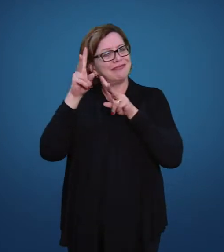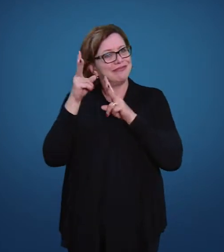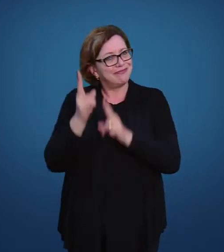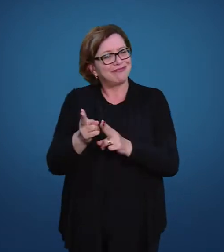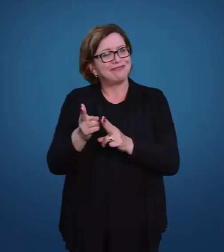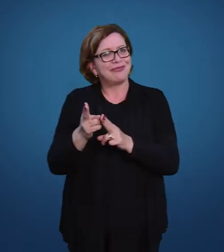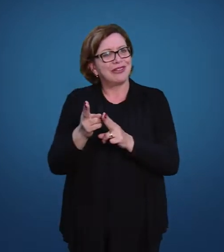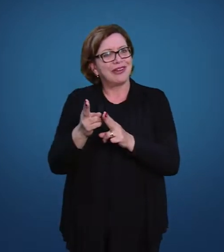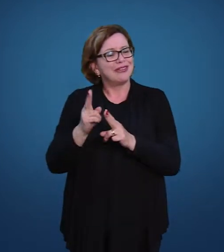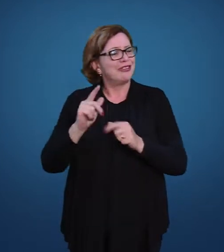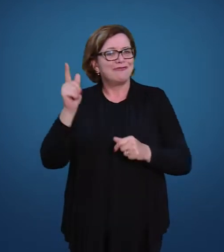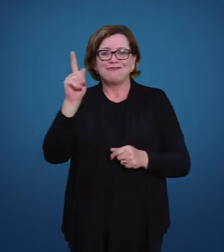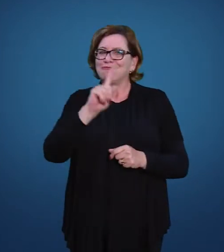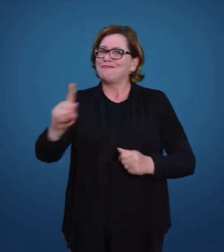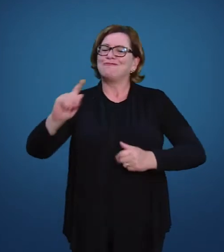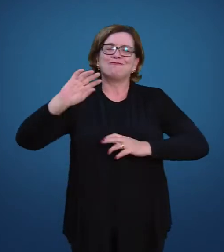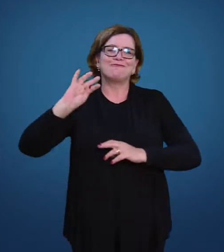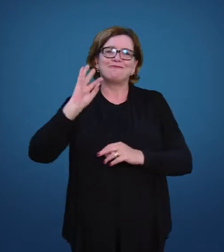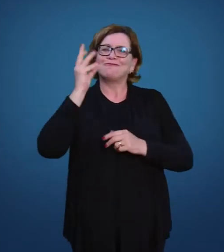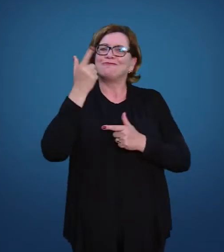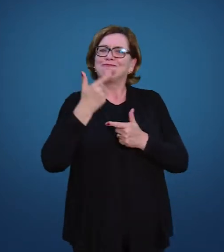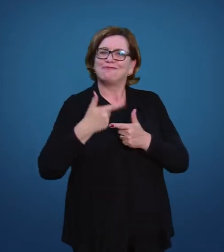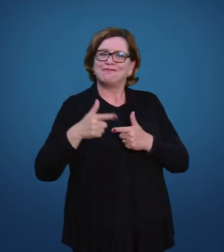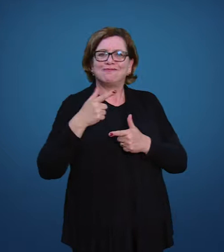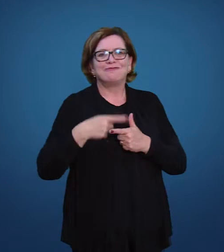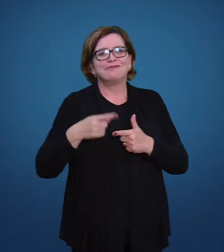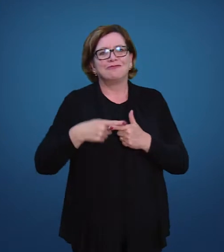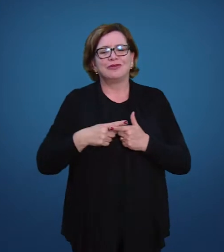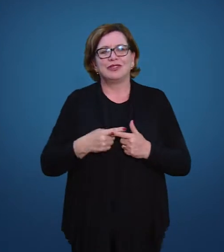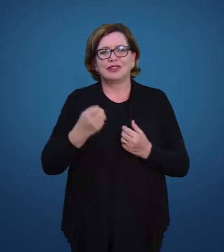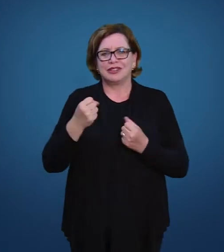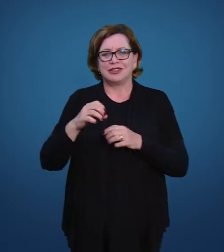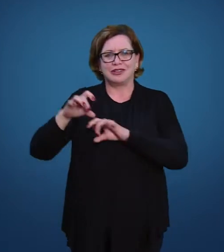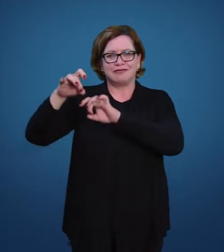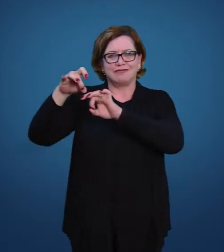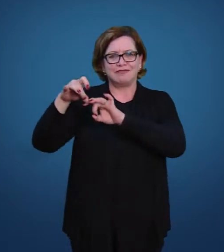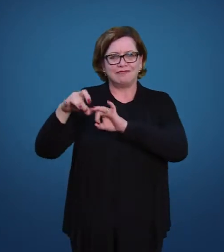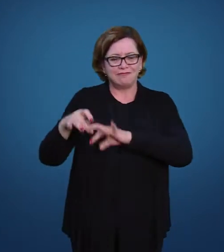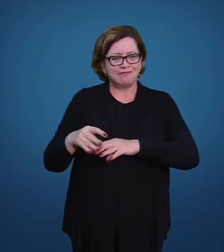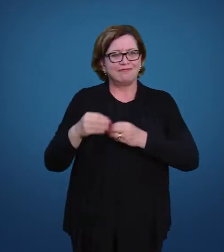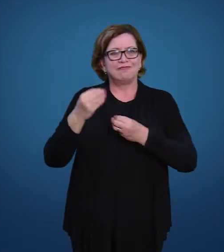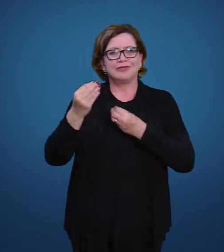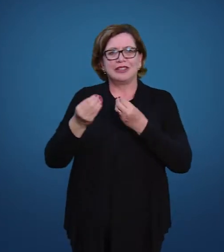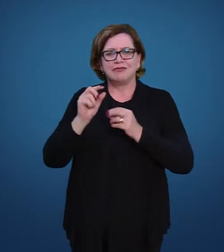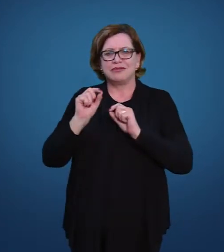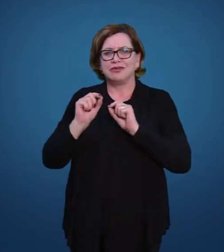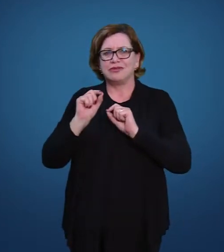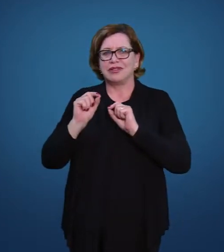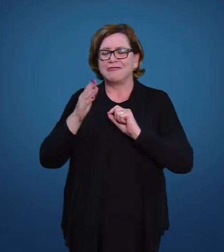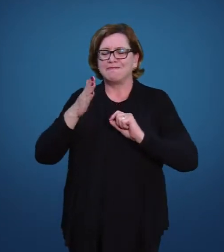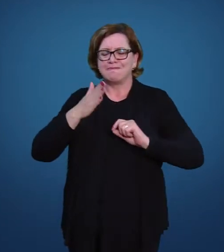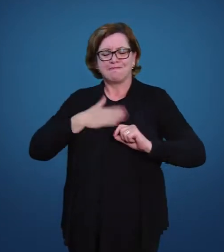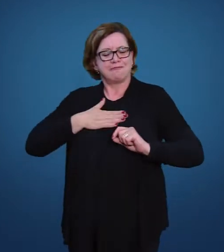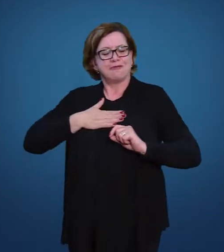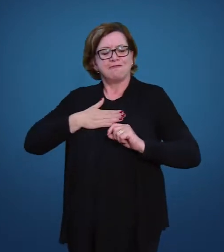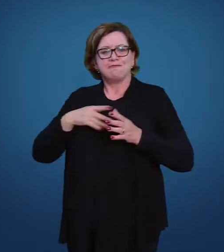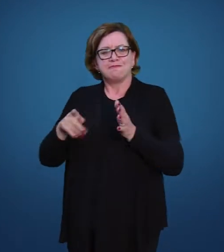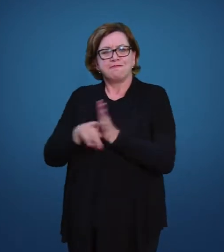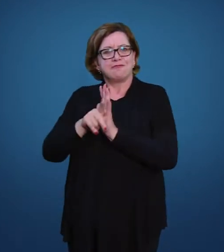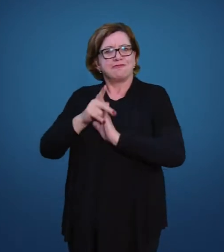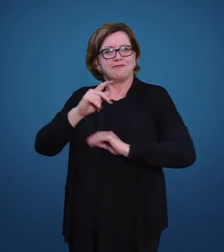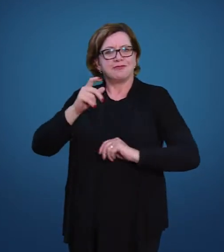problema, né? Quando nós abrimos mão daquilo que nos interessa e que de repente